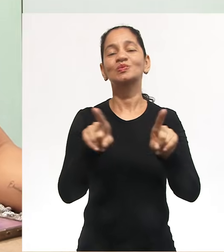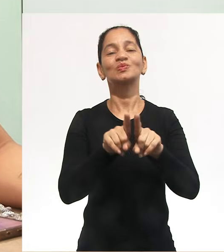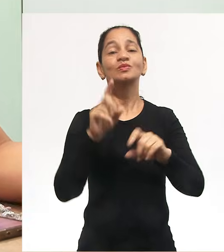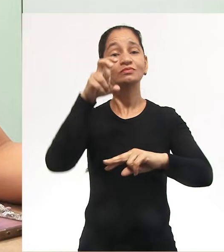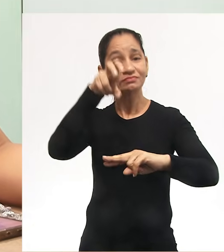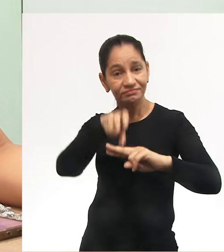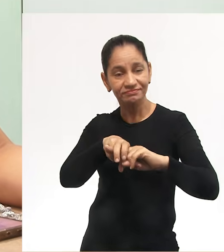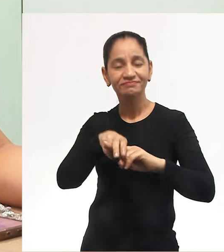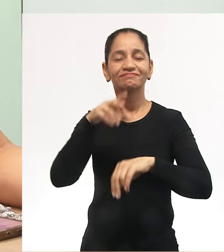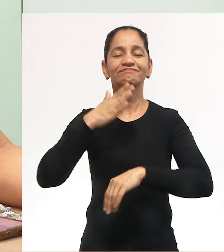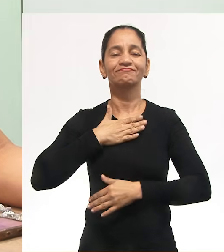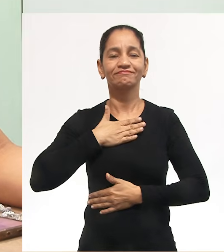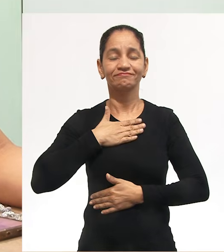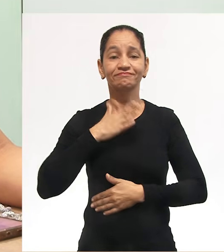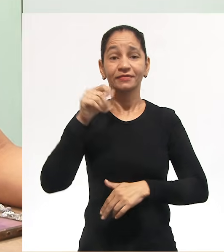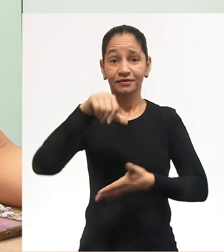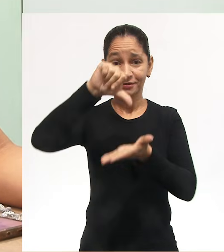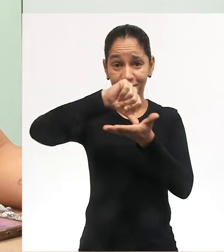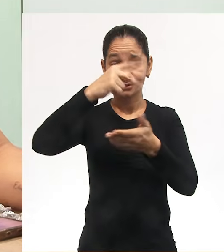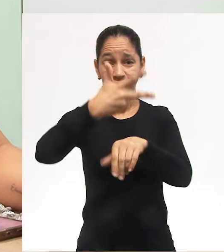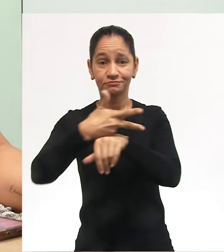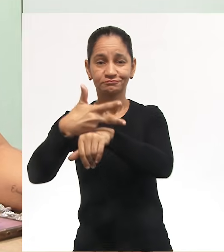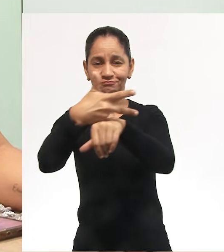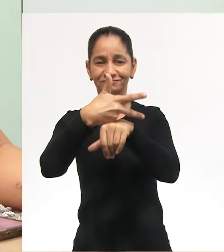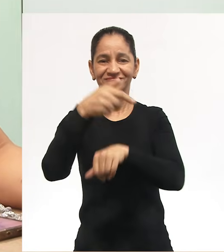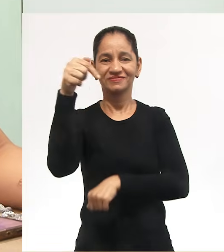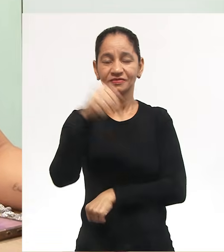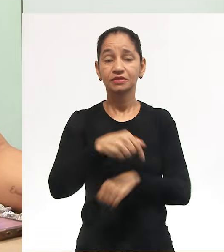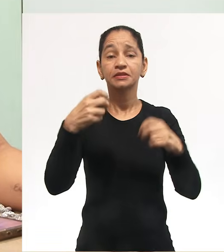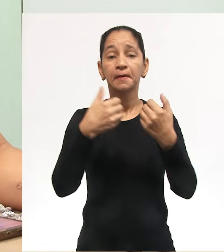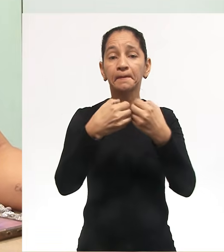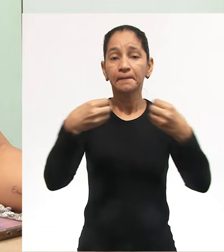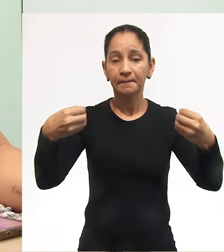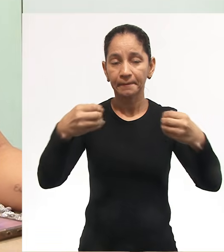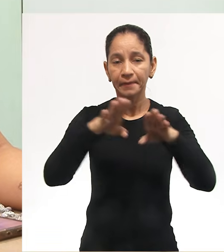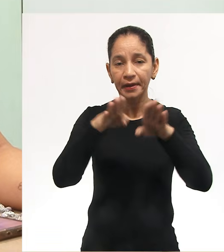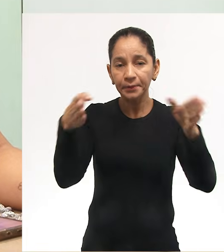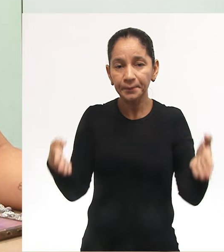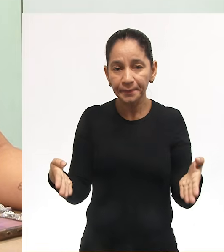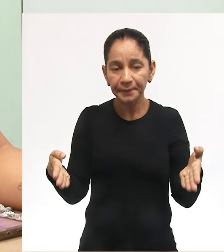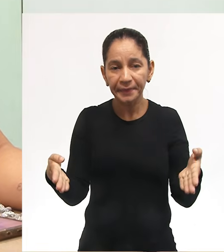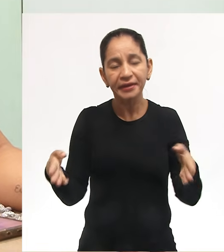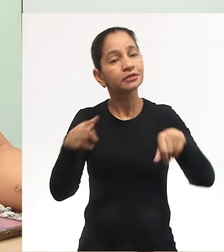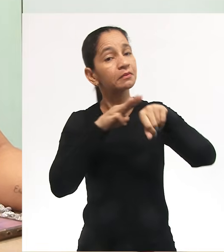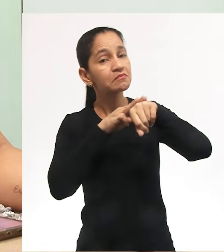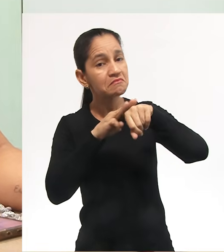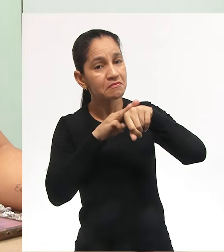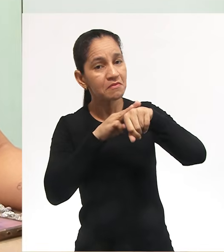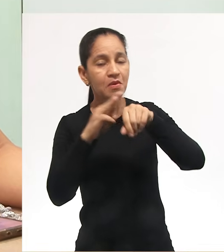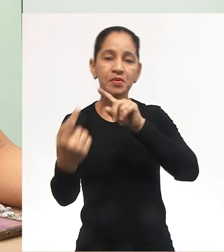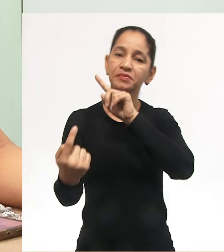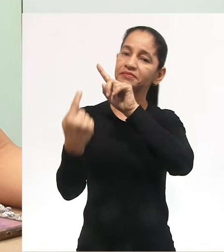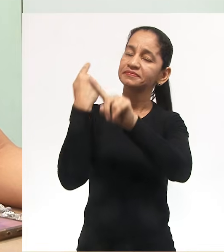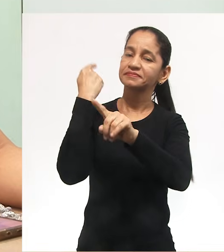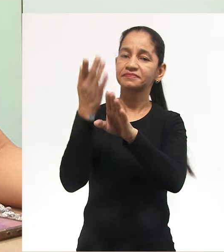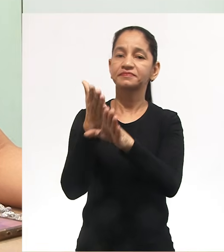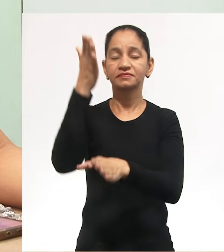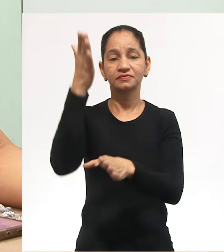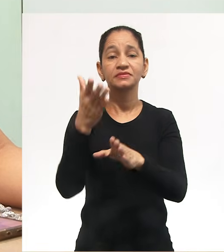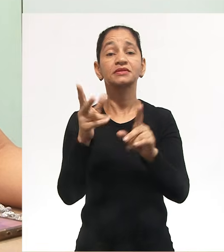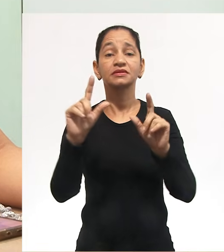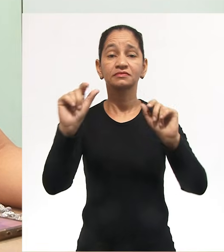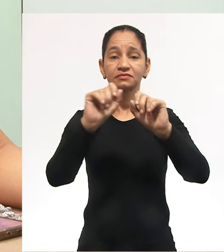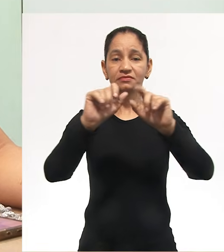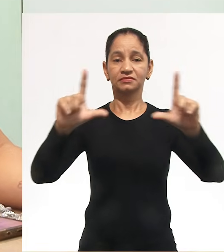Estou sentada aqui nos estúdios do campus, sou próxima a uma mesa com uma cor amarronzada. Ao fundo está a nossa